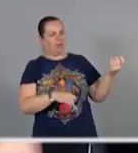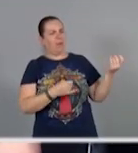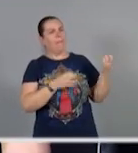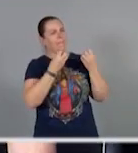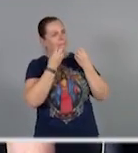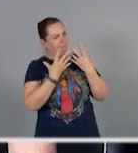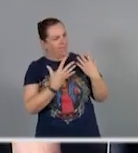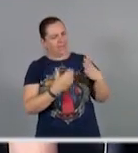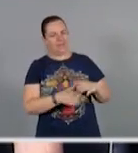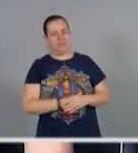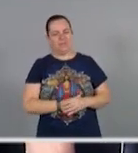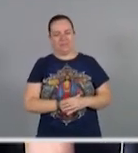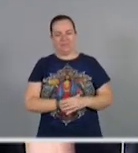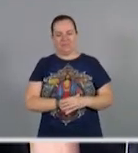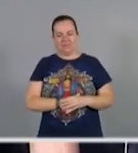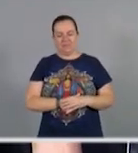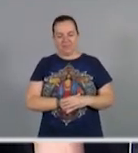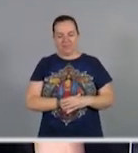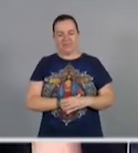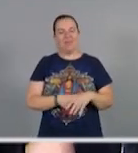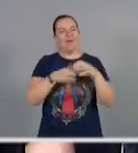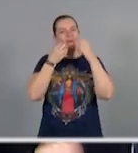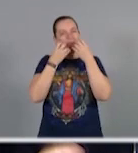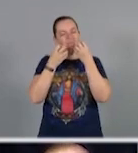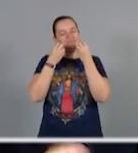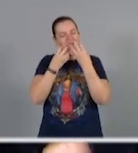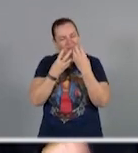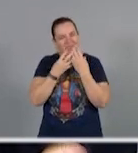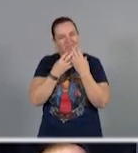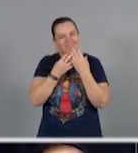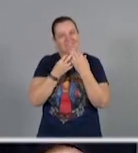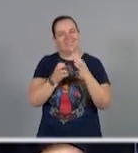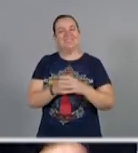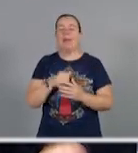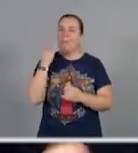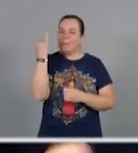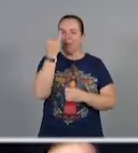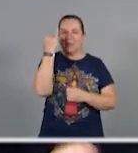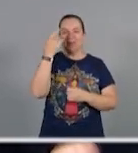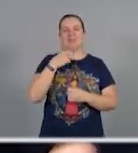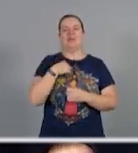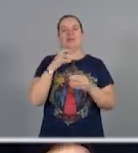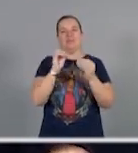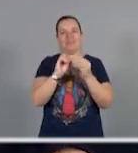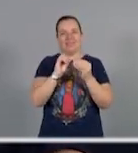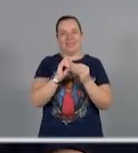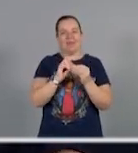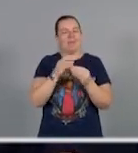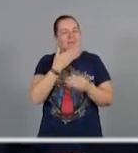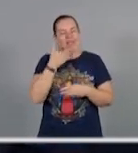bem. Então vale a pena eu dar um upgrade.